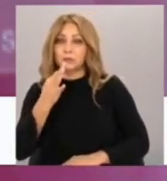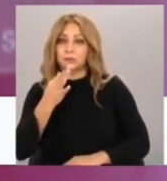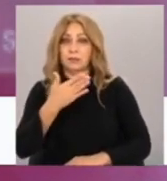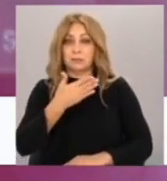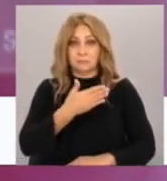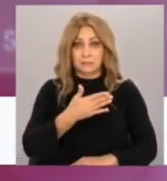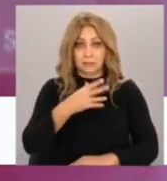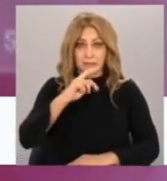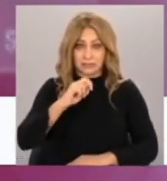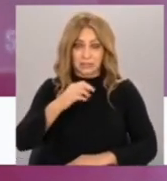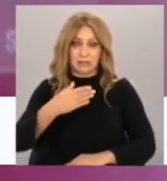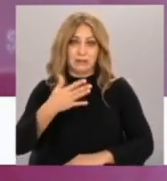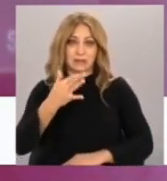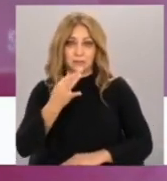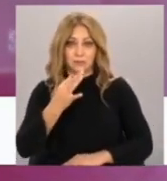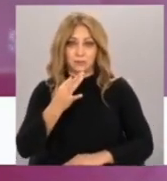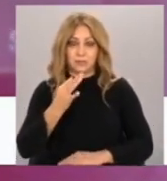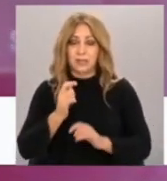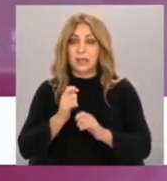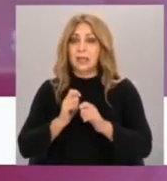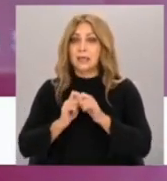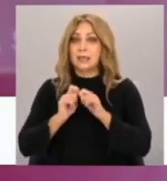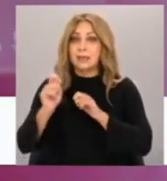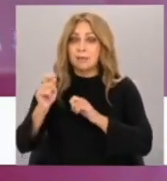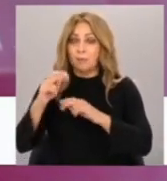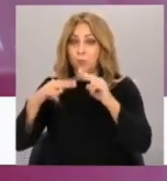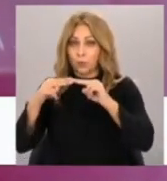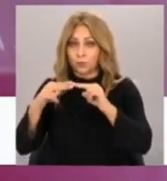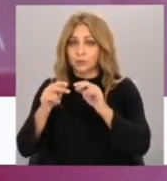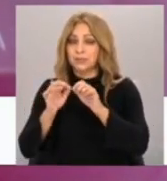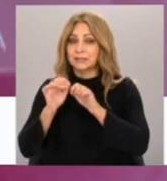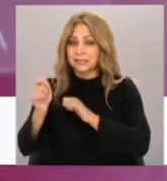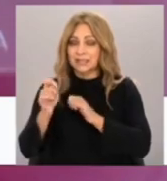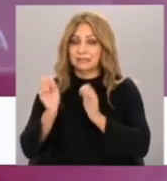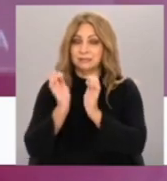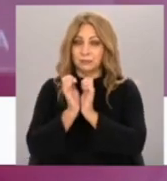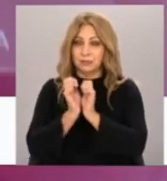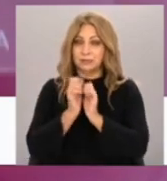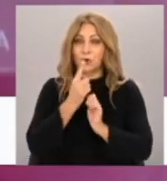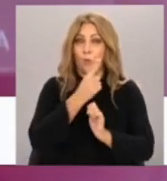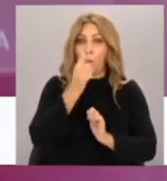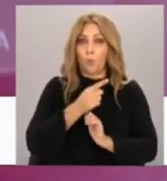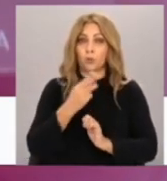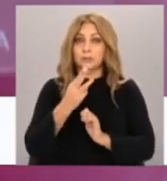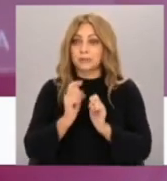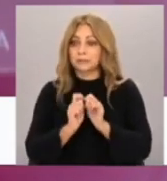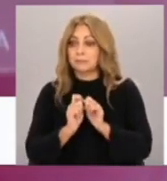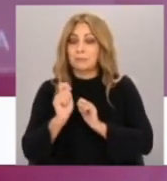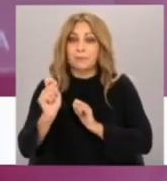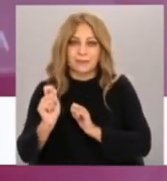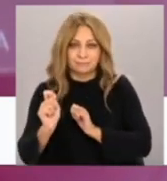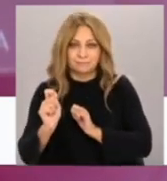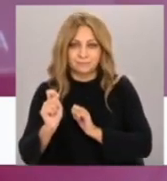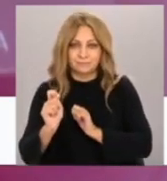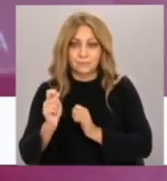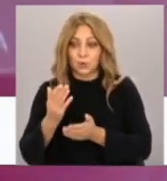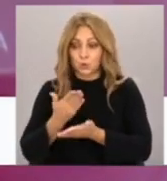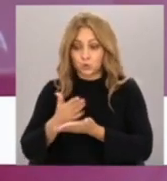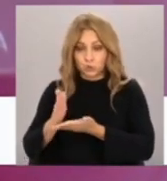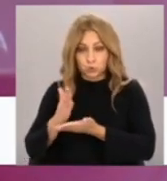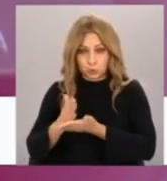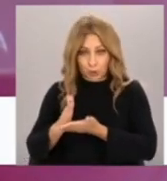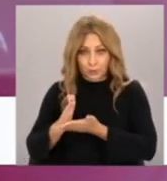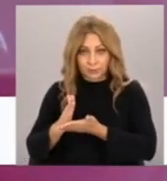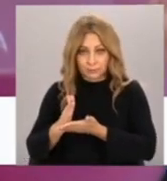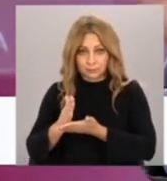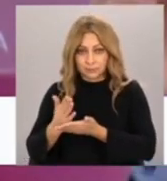1314 Dias aos pagãos ó impostos diretos contribuições para a Segurança Social mais um terço esse as pessoas saírem com o que sobra de salário